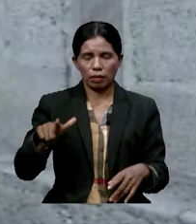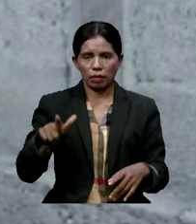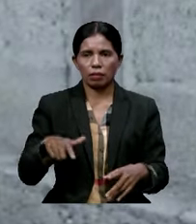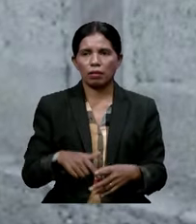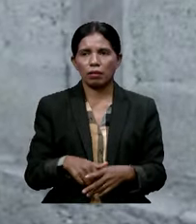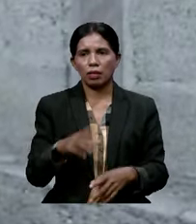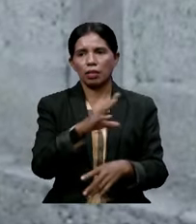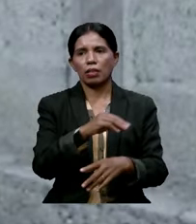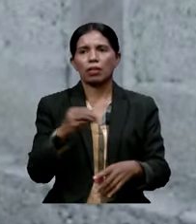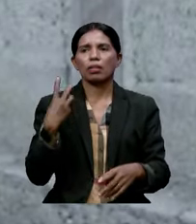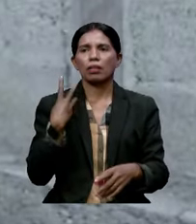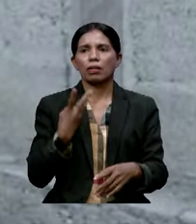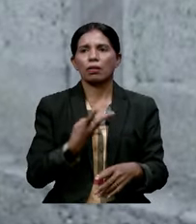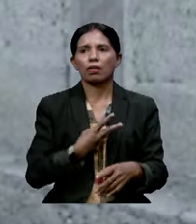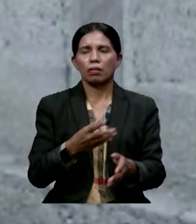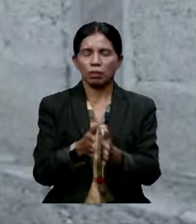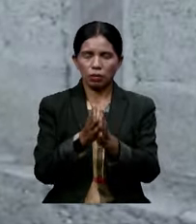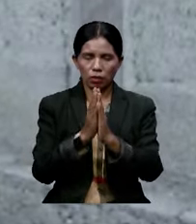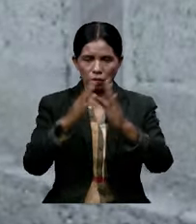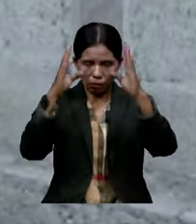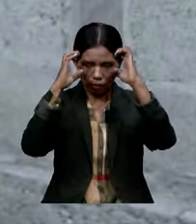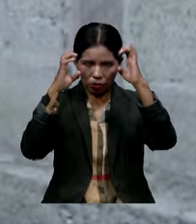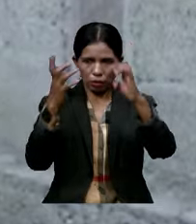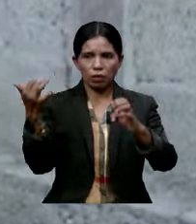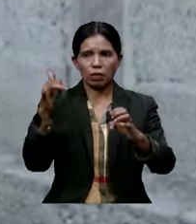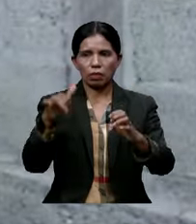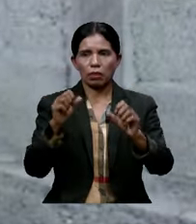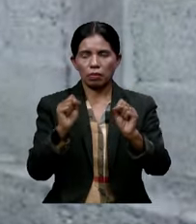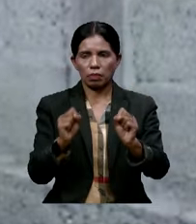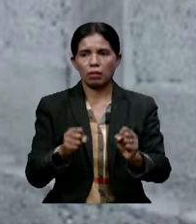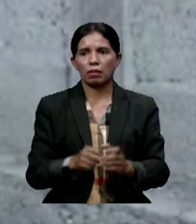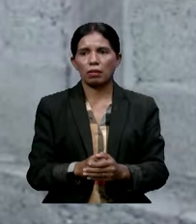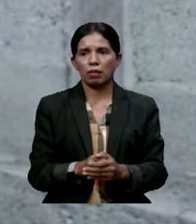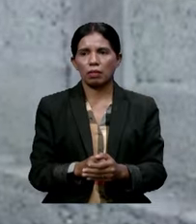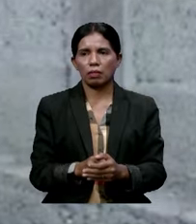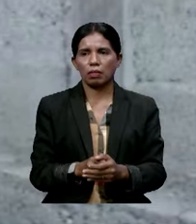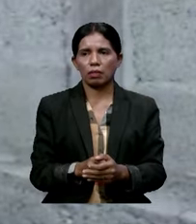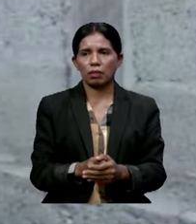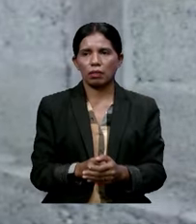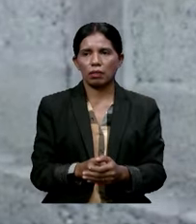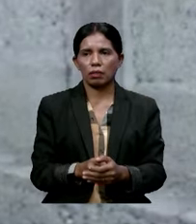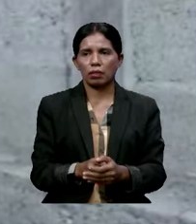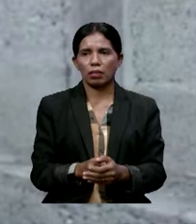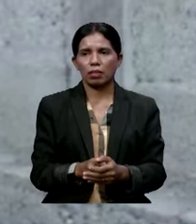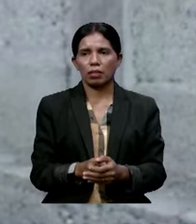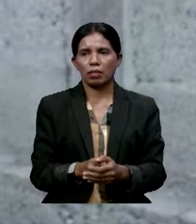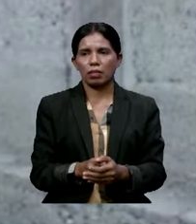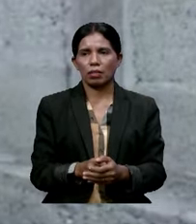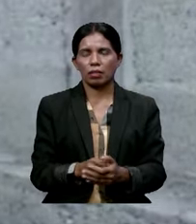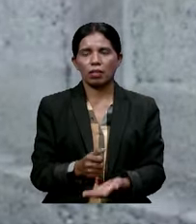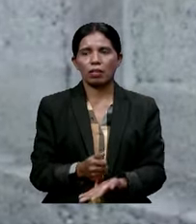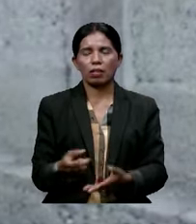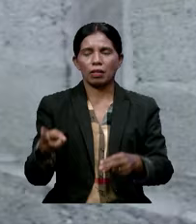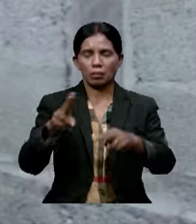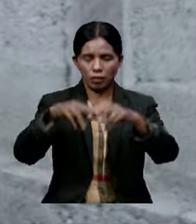Não a mim. Suba educação sira a tu tama tampo aumenta